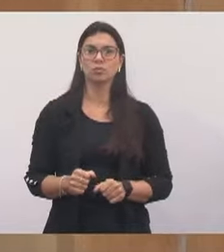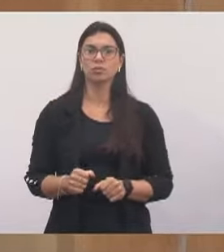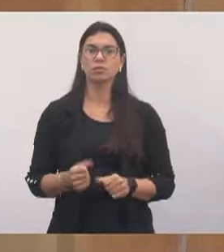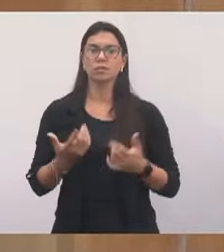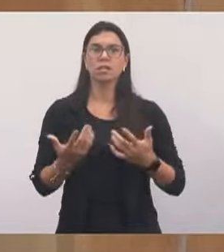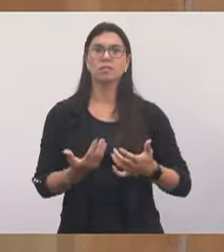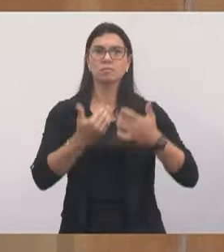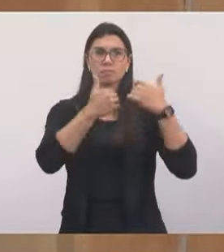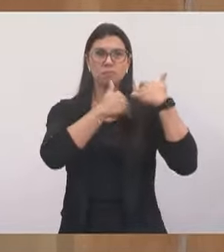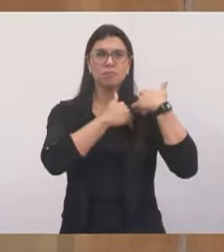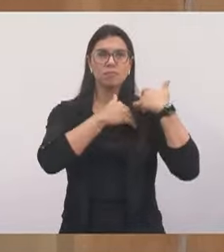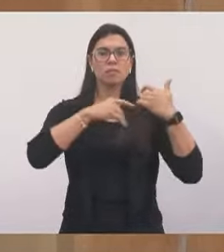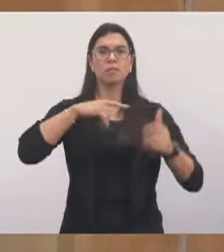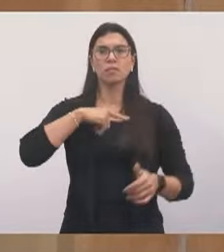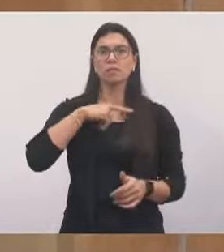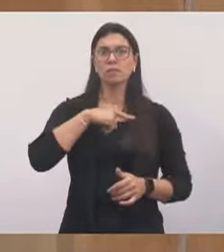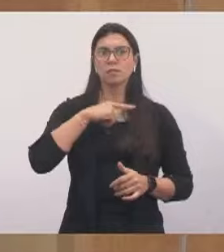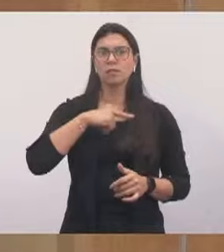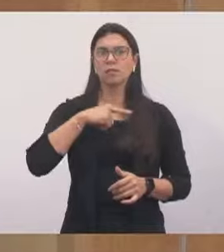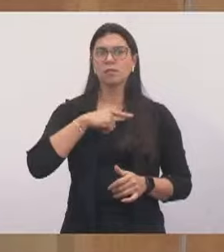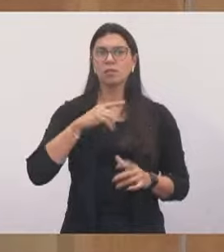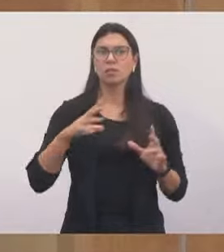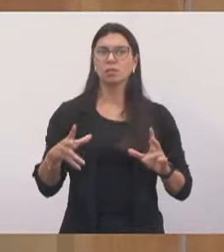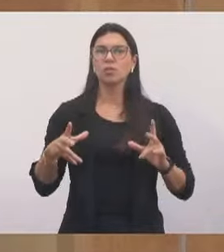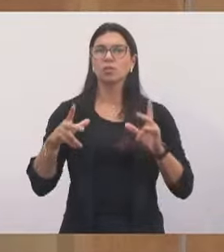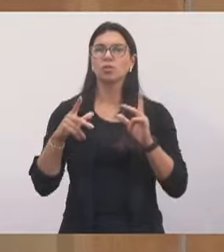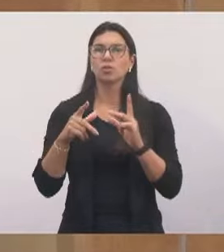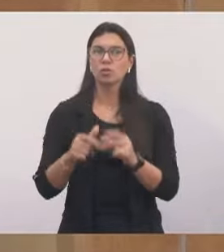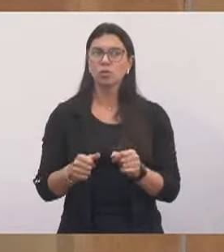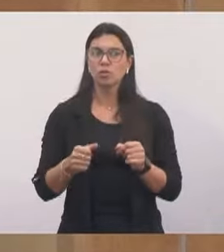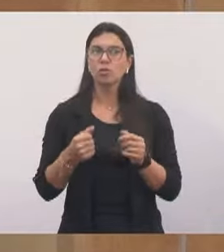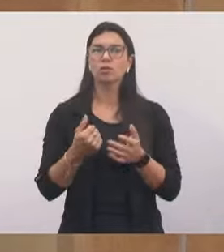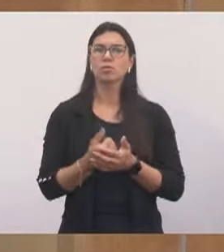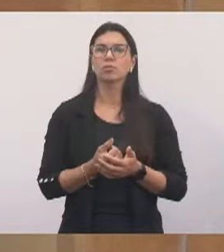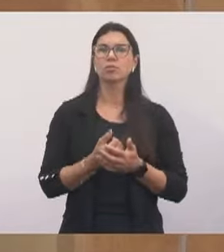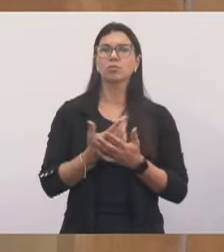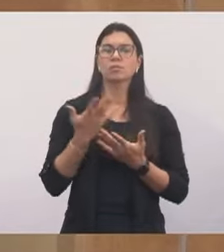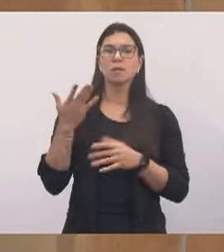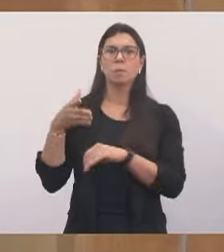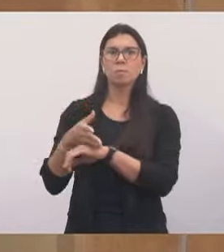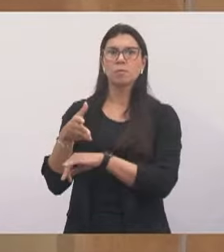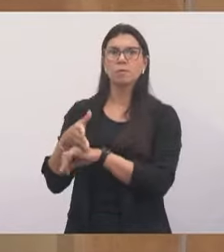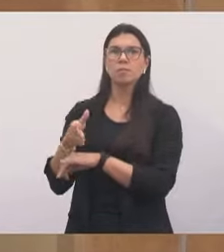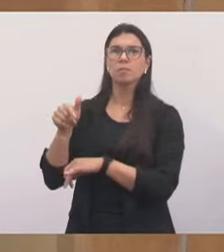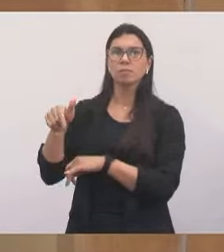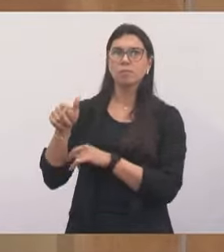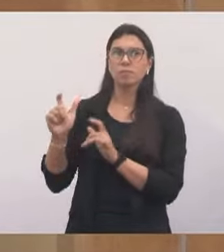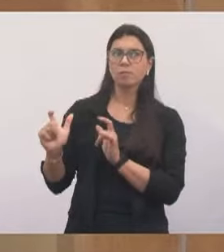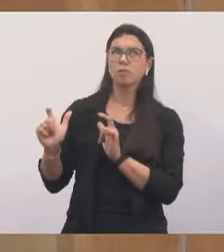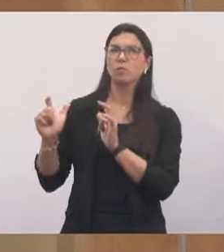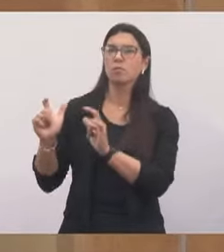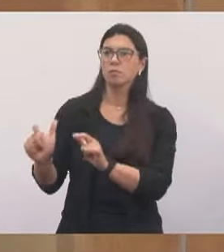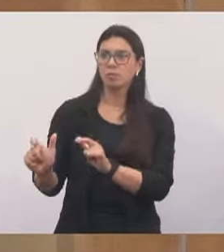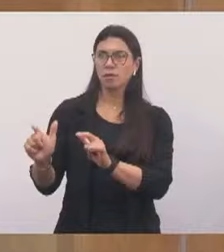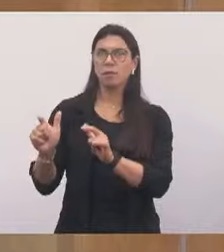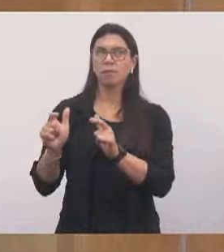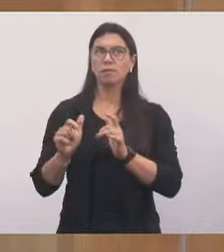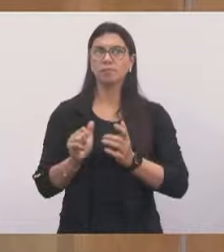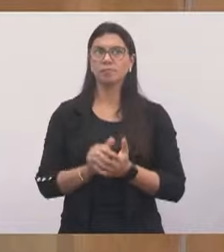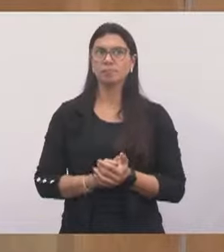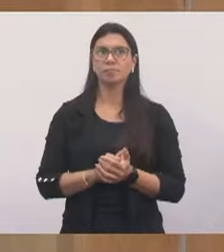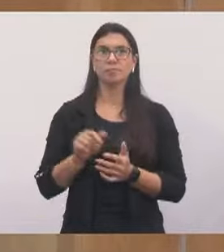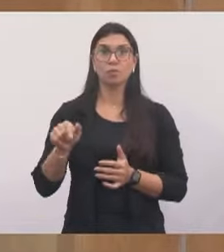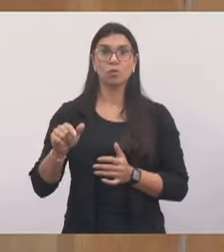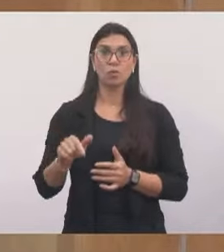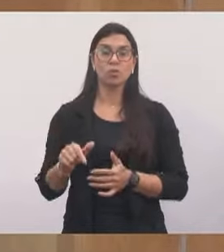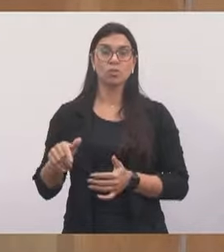a responsabilidade, todos que tiveram e passaram pelo Ponte Preta para transformar o que o nosso Ponte Preta é hoje, né, um clube